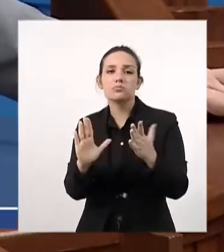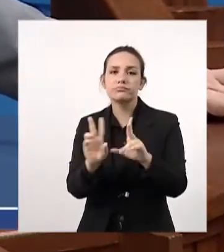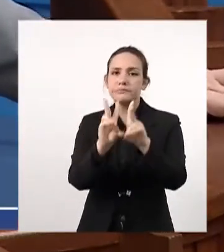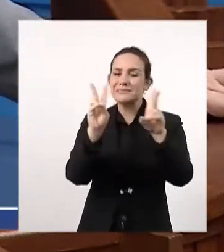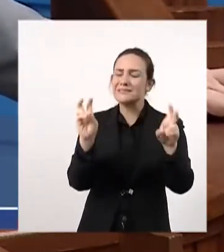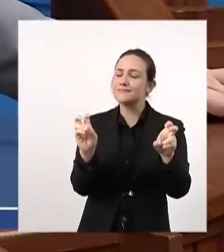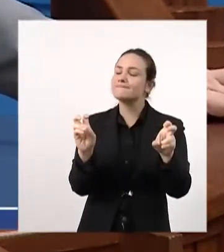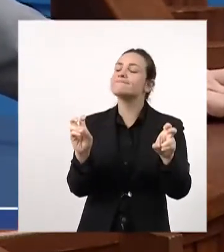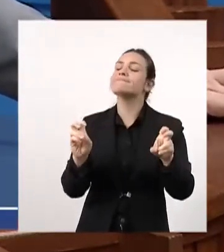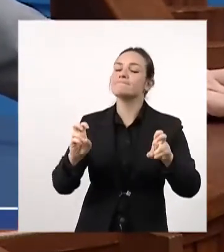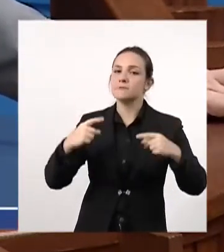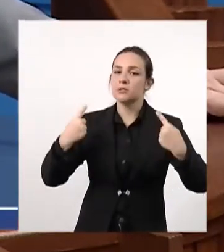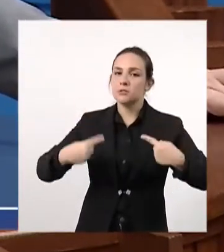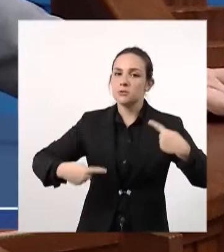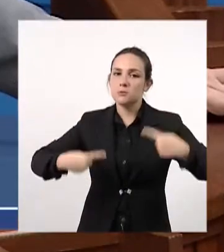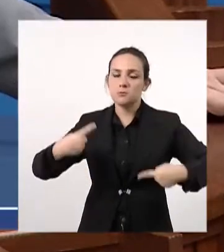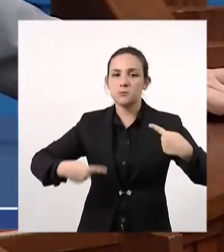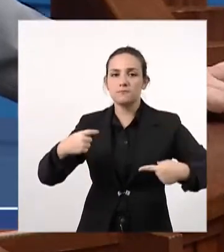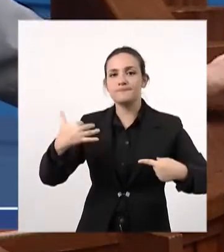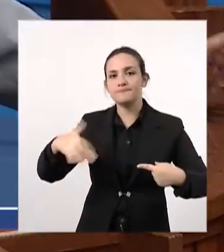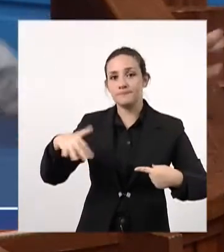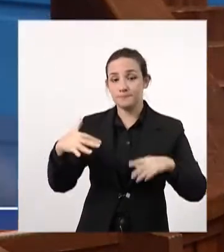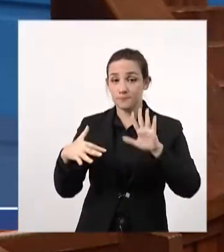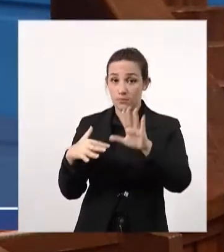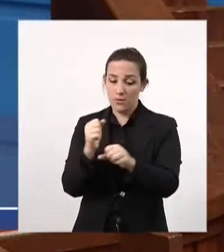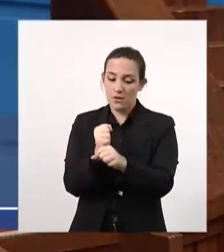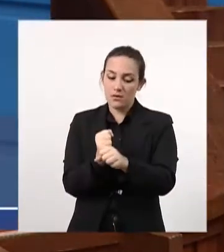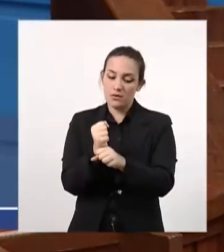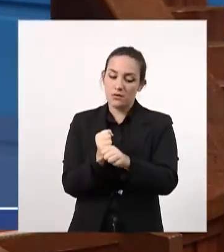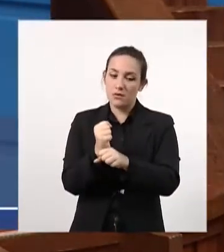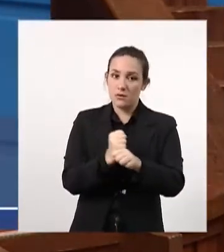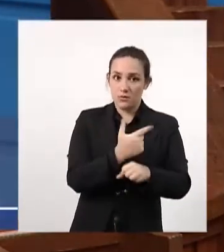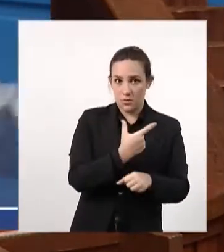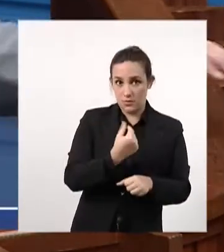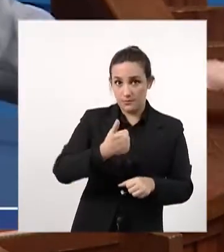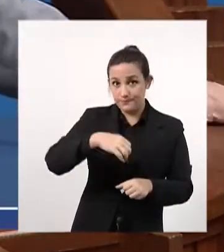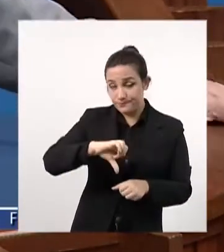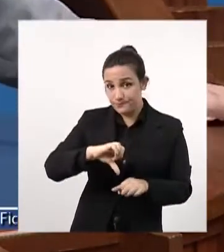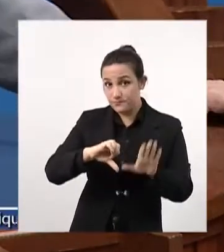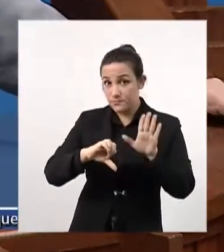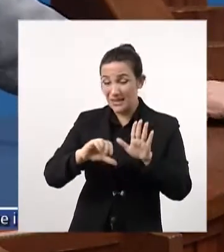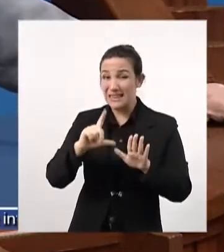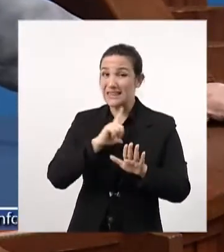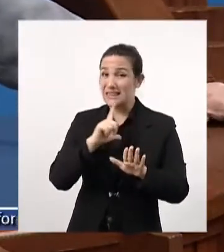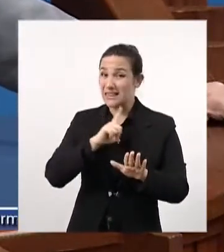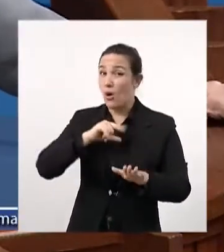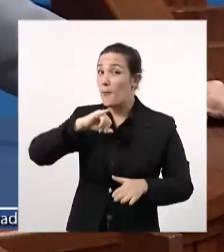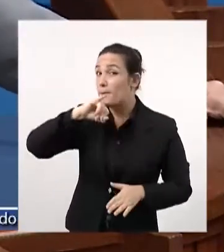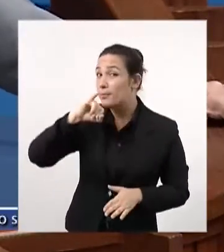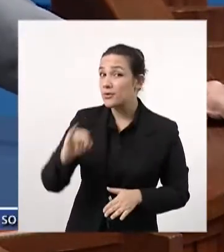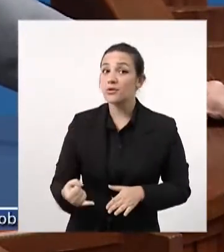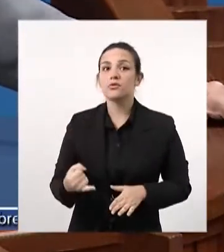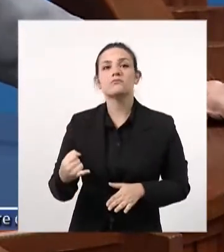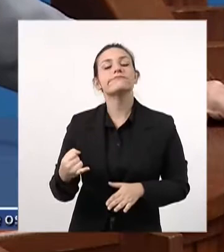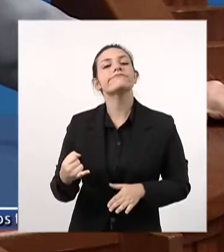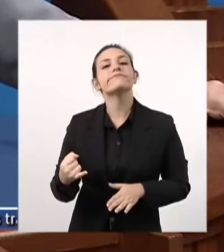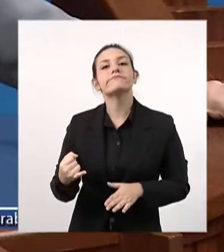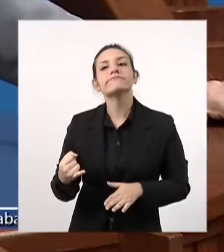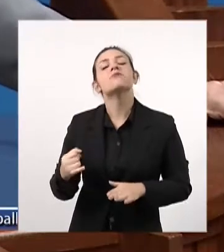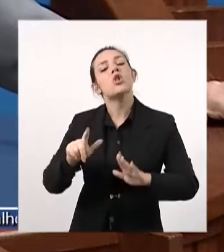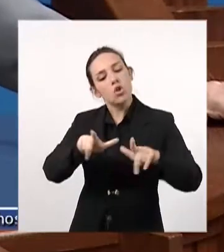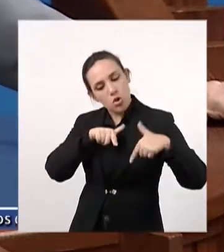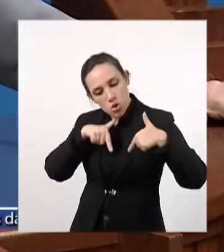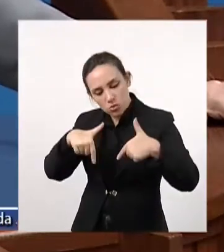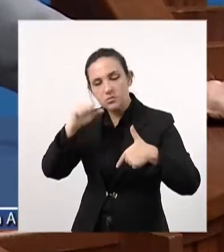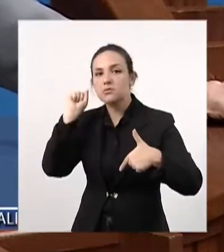grandes discussões. E ao longo de 2019, nós tivemos oportunidade de combater o bom